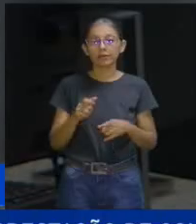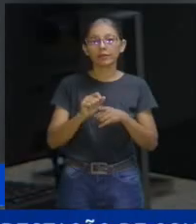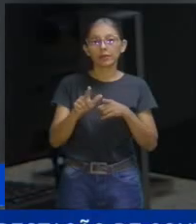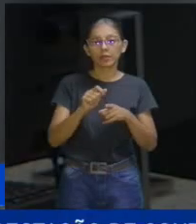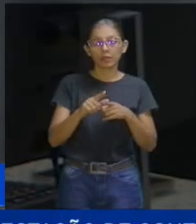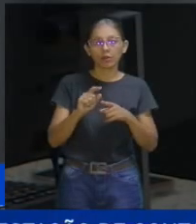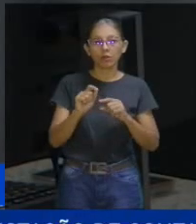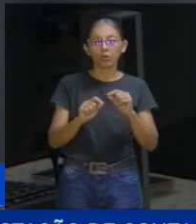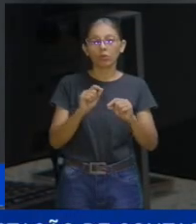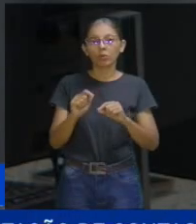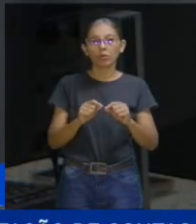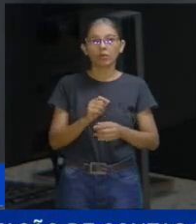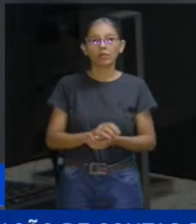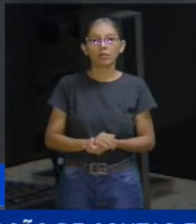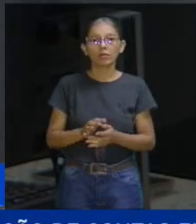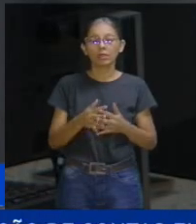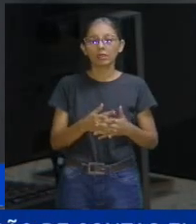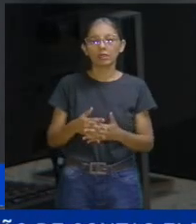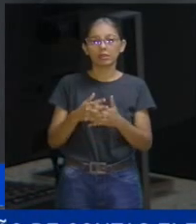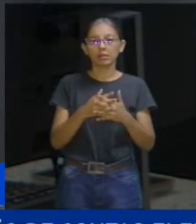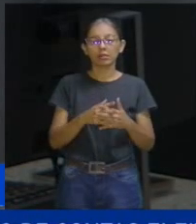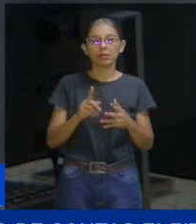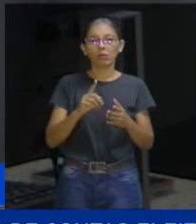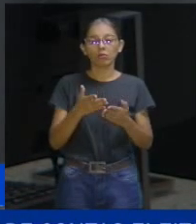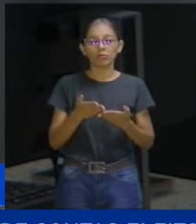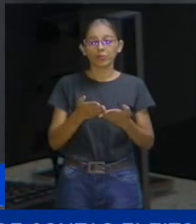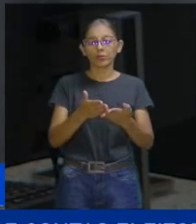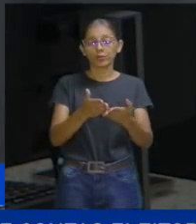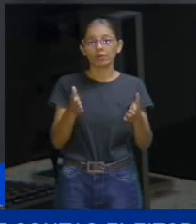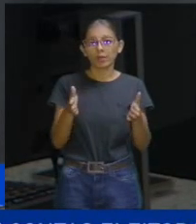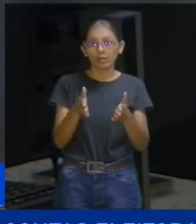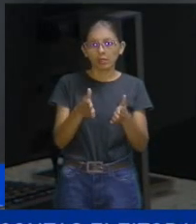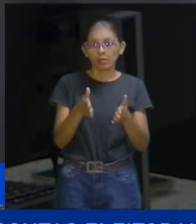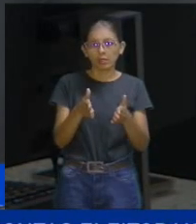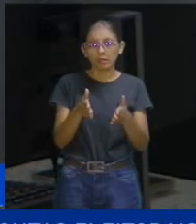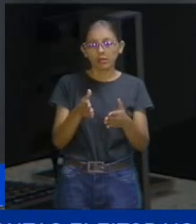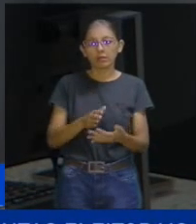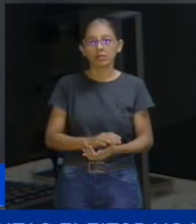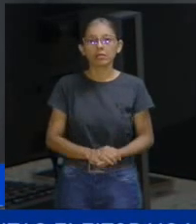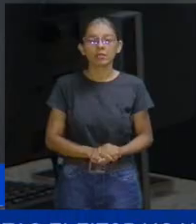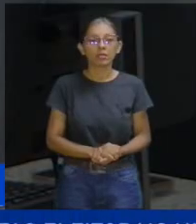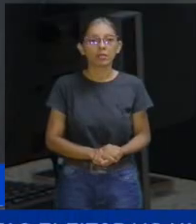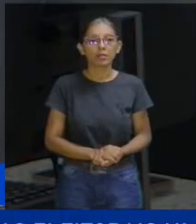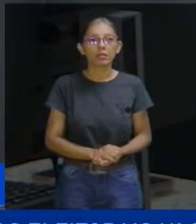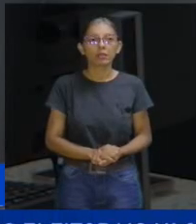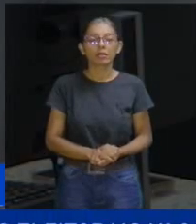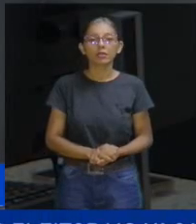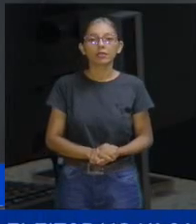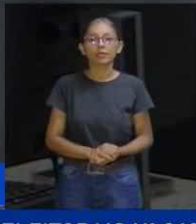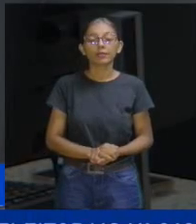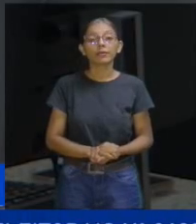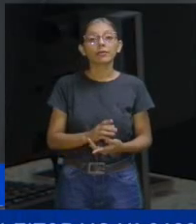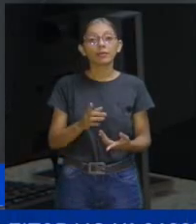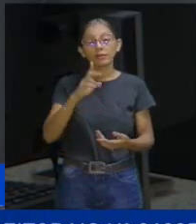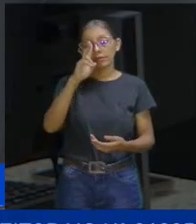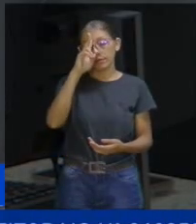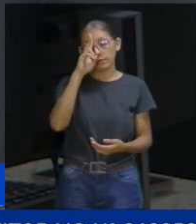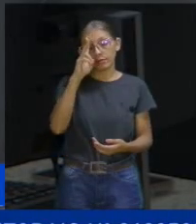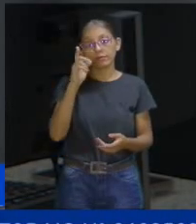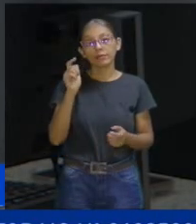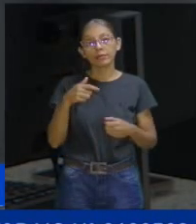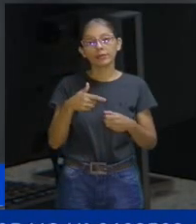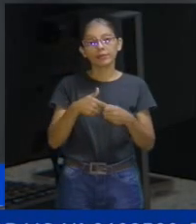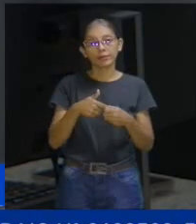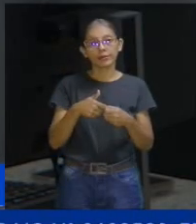foi uma maquinário apenas, foi uma rabeta. Ela é uma estrutura de locomoção com motor de autopropulsão alimentado por combustível